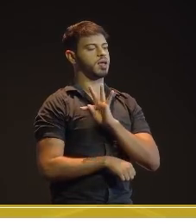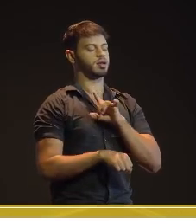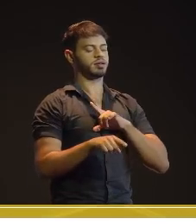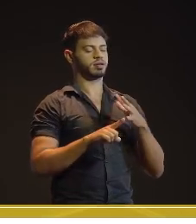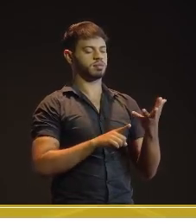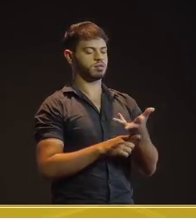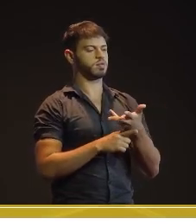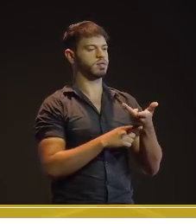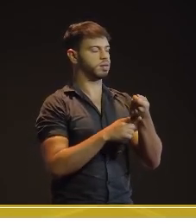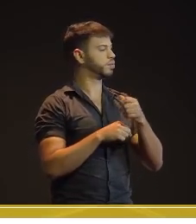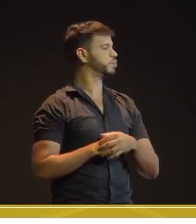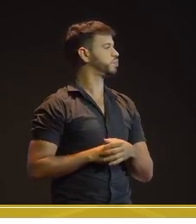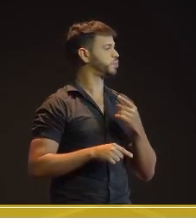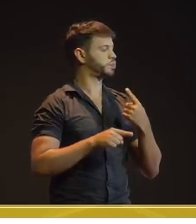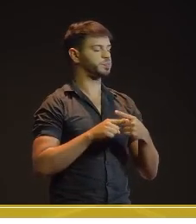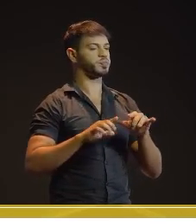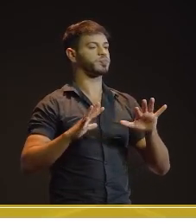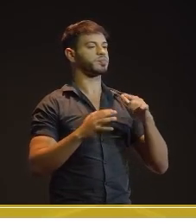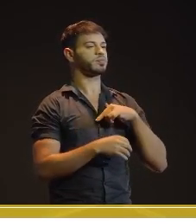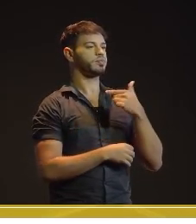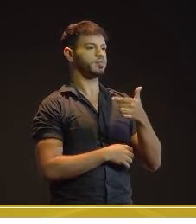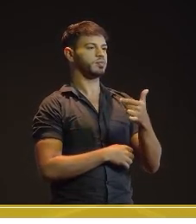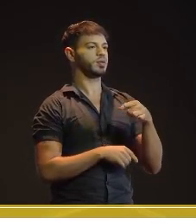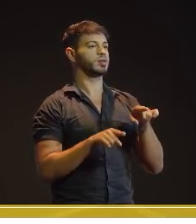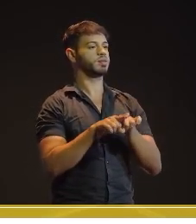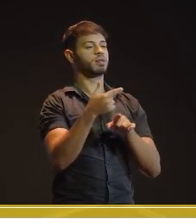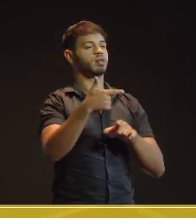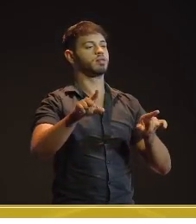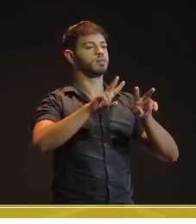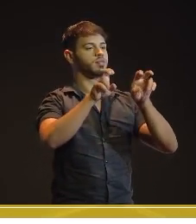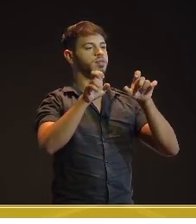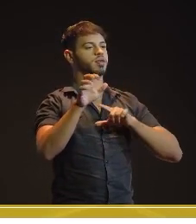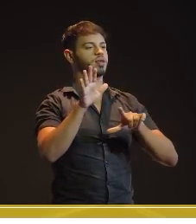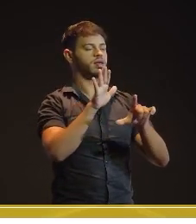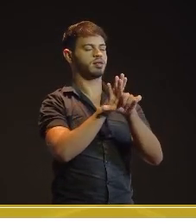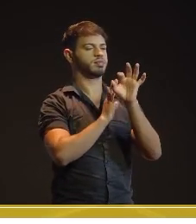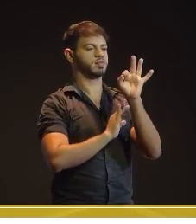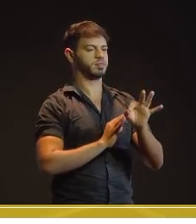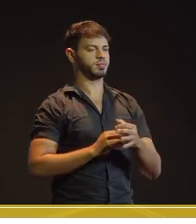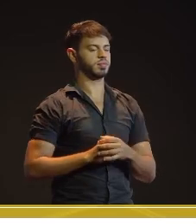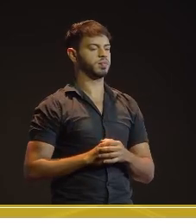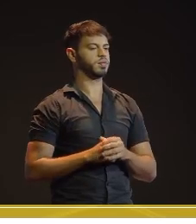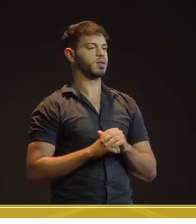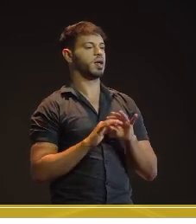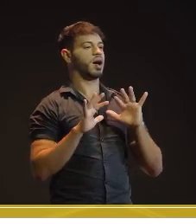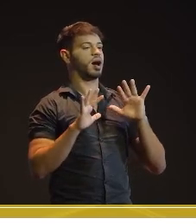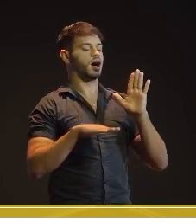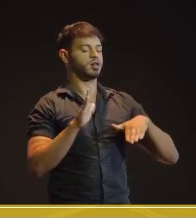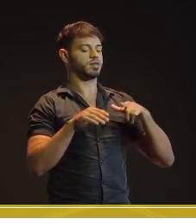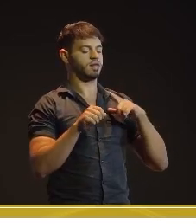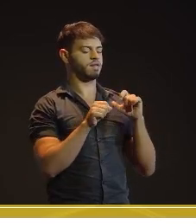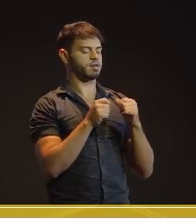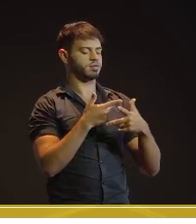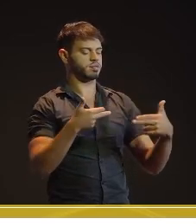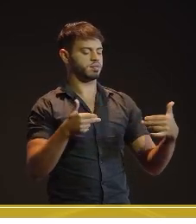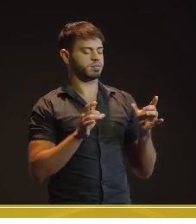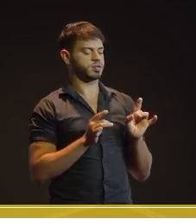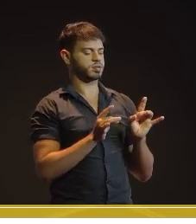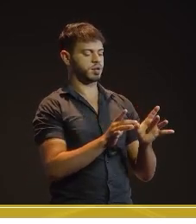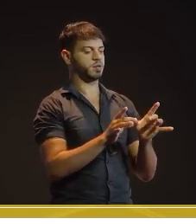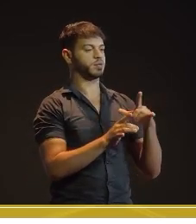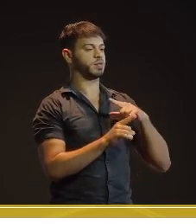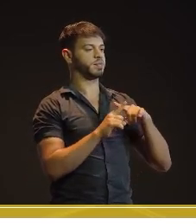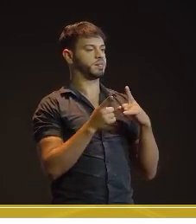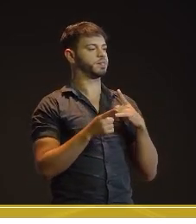qualidade. Porque senão eu não tenho garantia. E uma outra coisa é sobressalente. Não arrisquem fazer grandes negócios sem que você